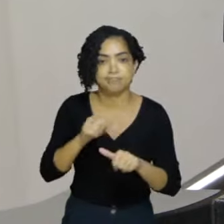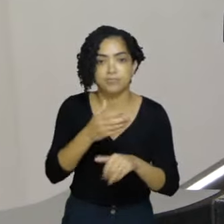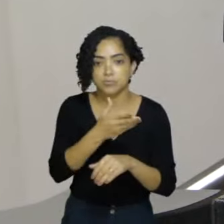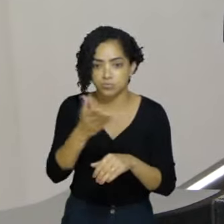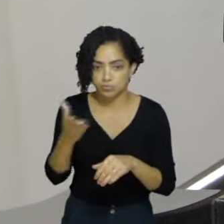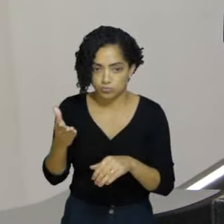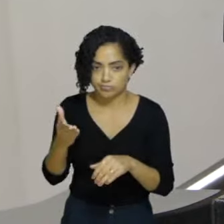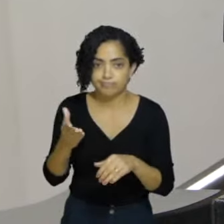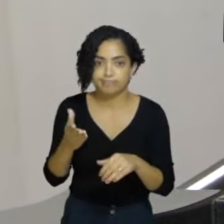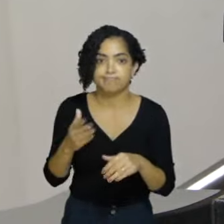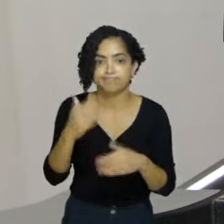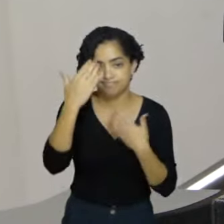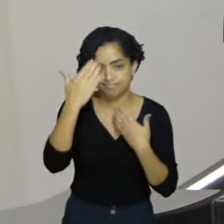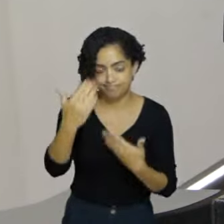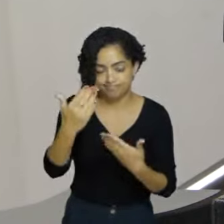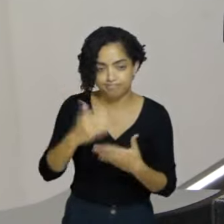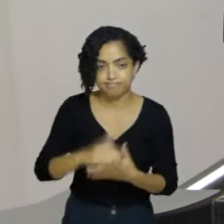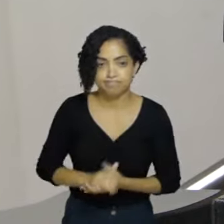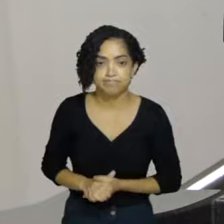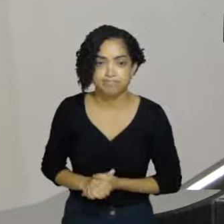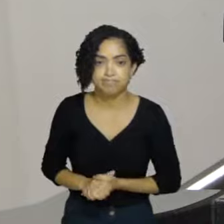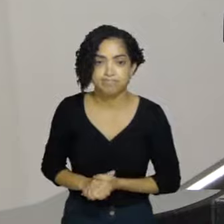catarinenses ficarão gratos. Muito obrigada.